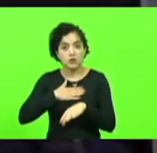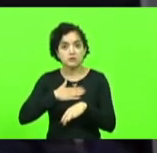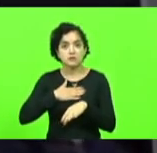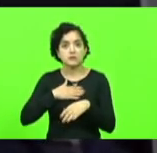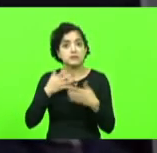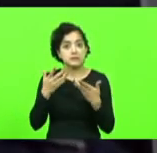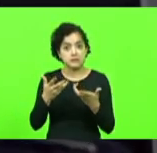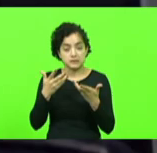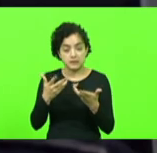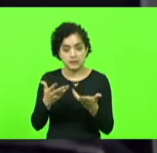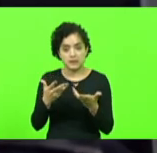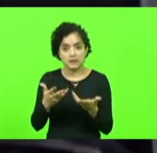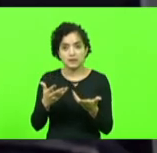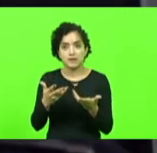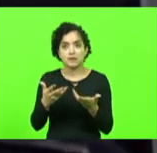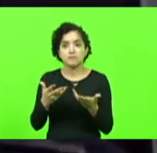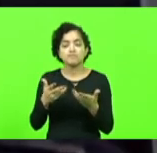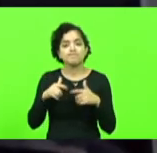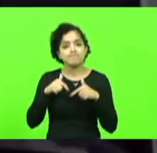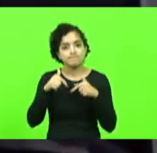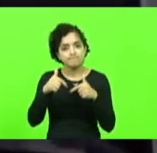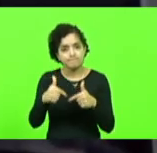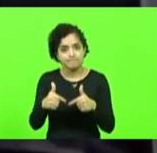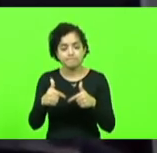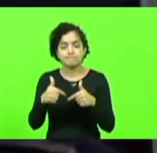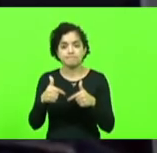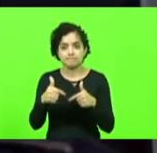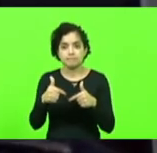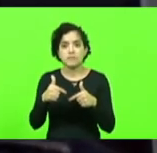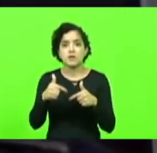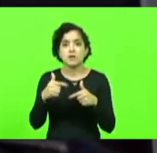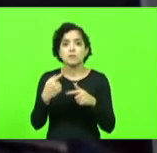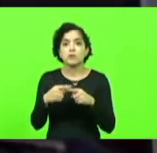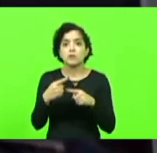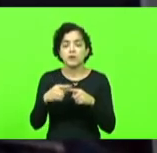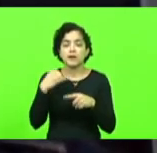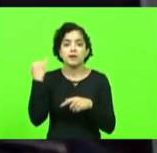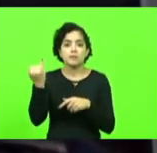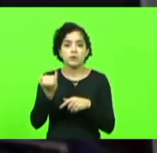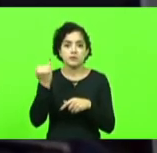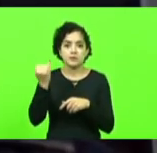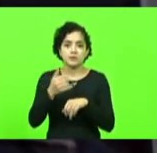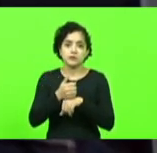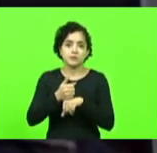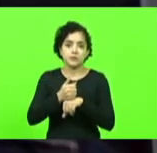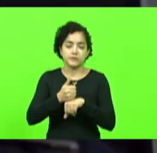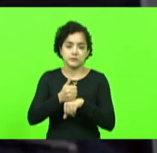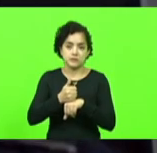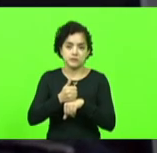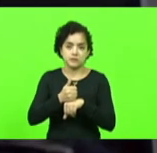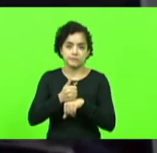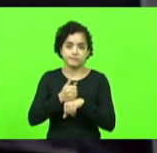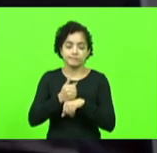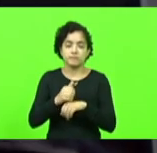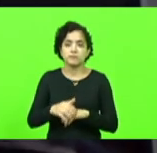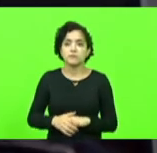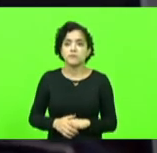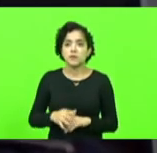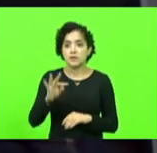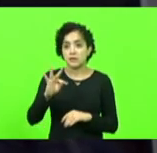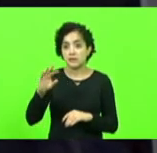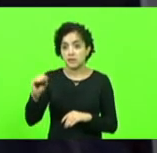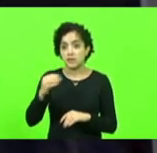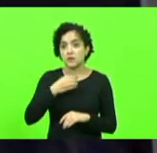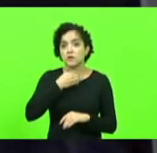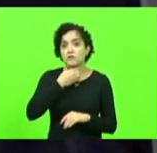literalmente, para colocar a profissão, porque a gente sabe da importância da profissão, da terapia ocupacional, tanto da fonoaudiologia